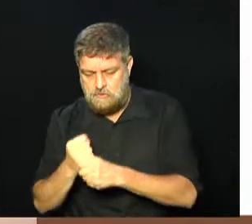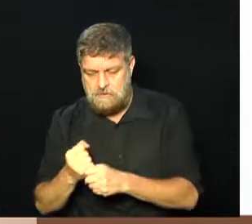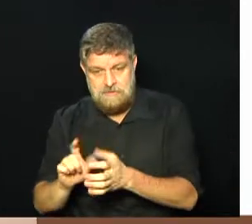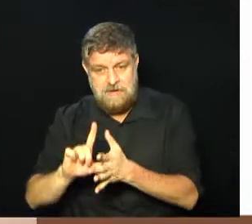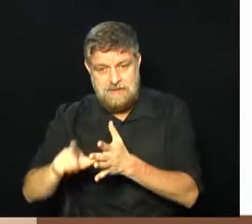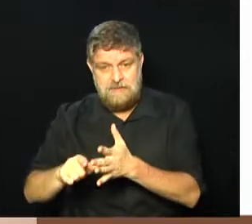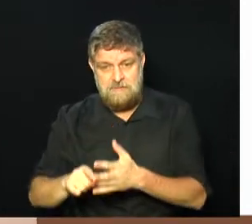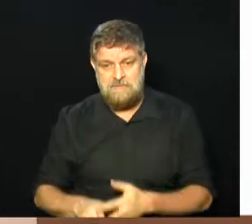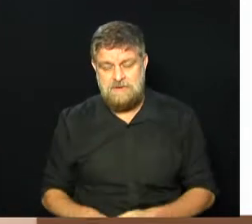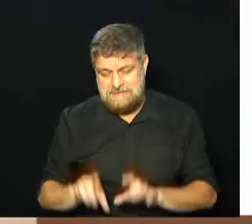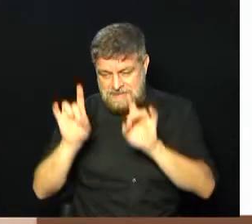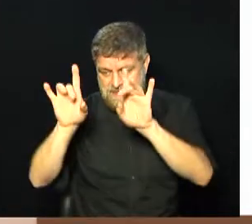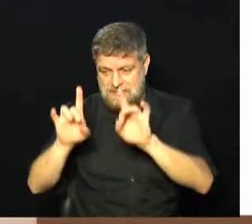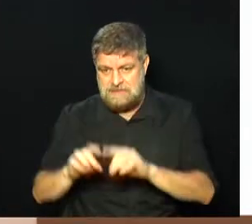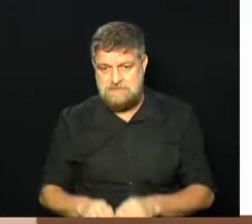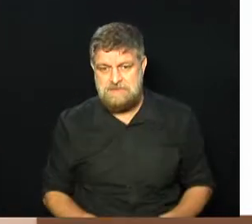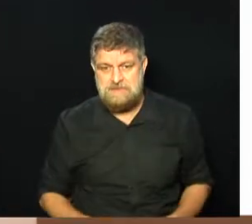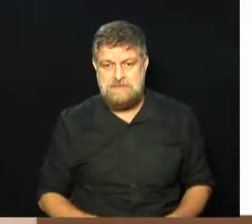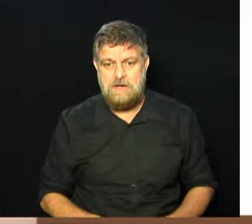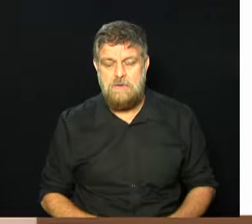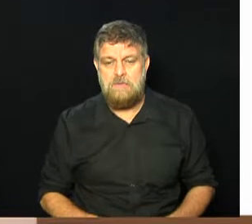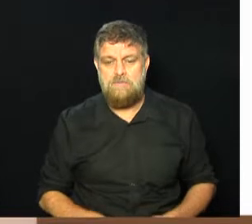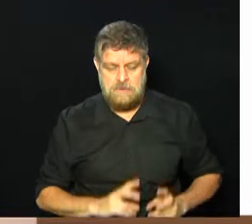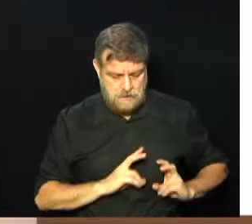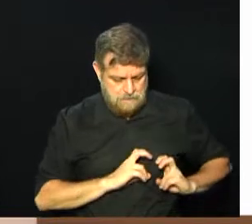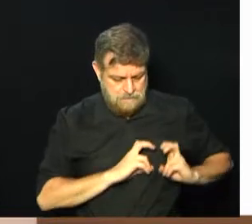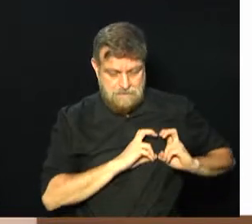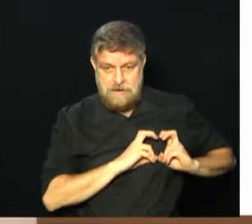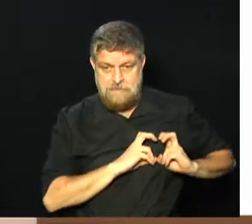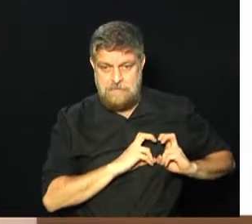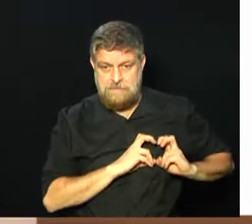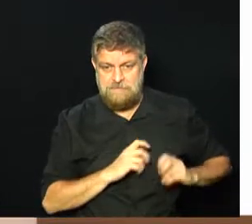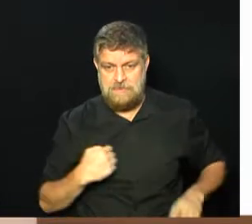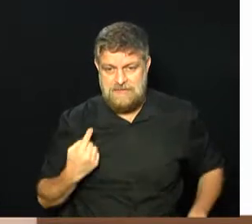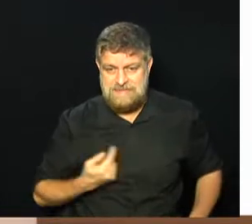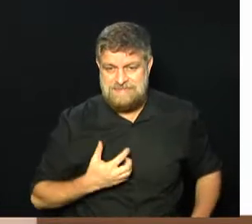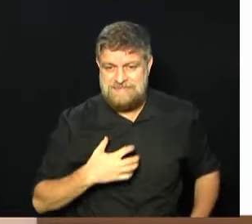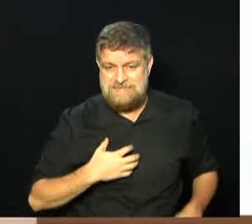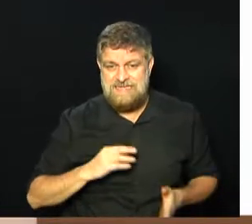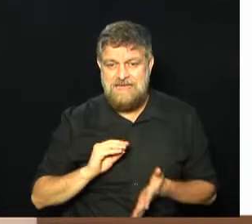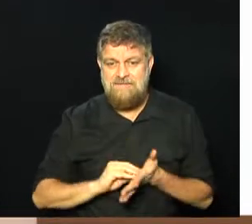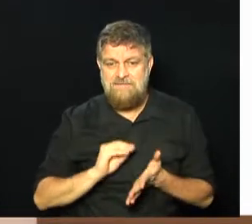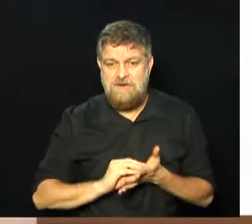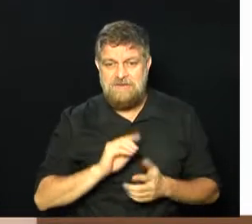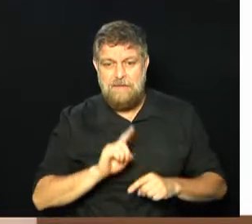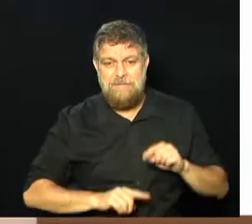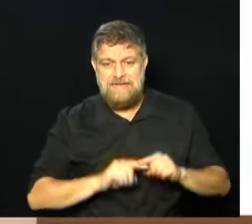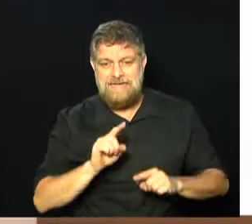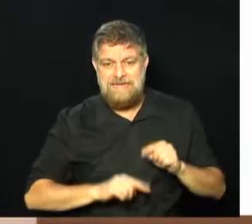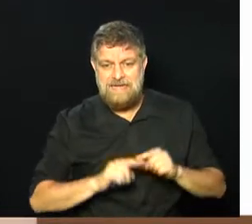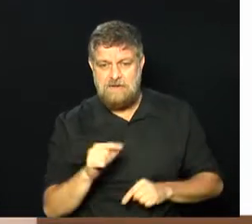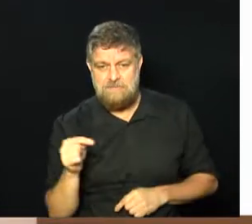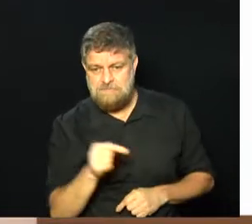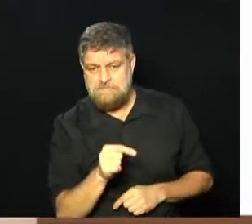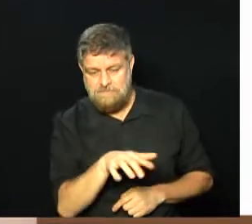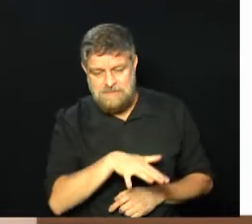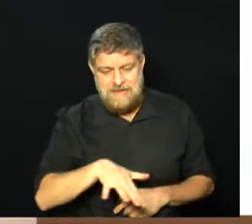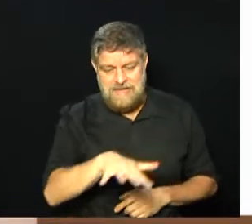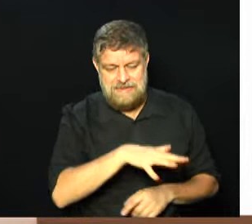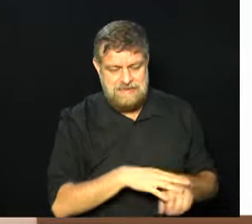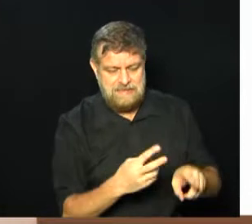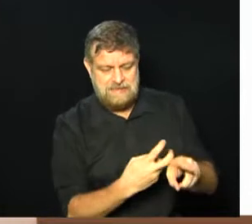mama. E câncer de próstata não foi atualizado. A gente sente um pouco de falta disso, da